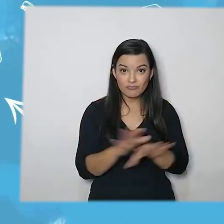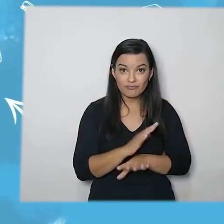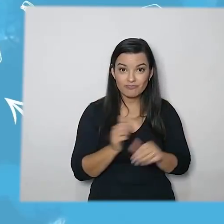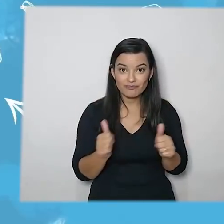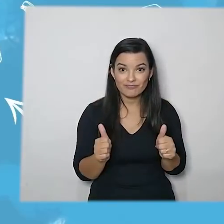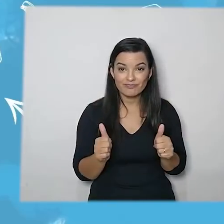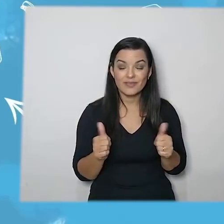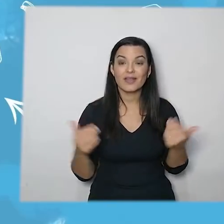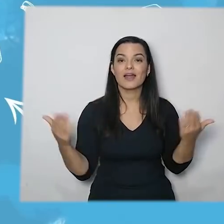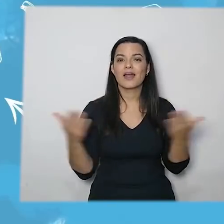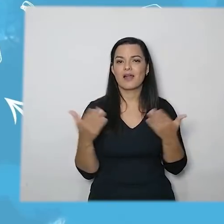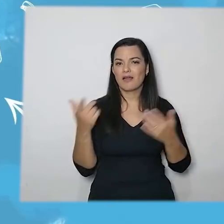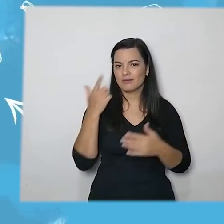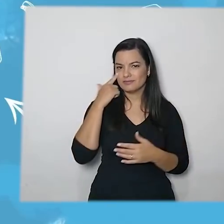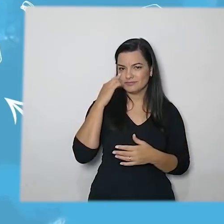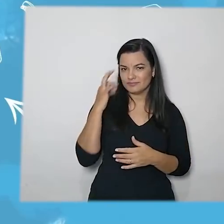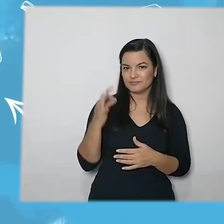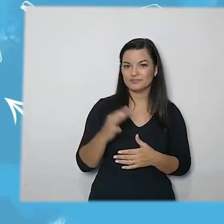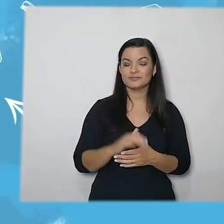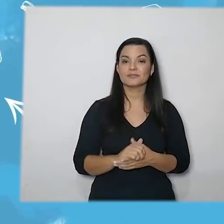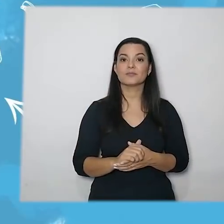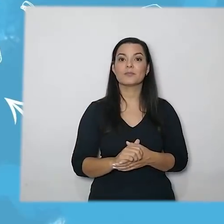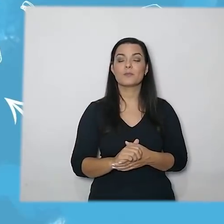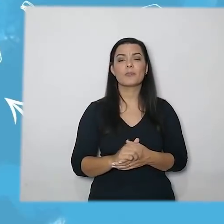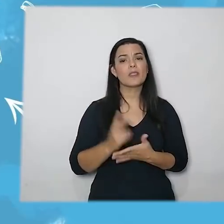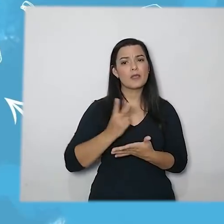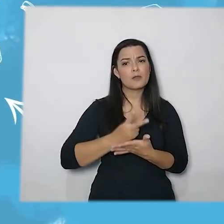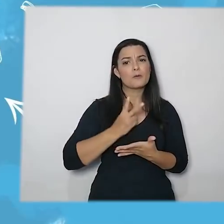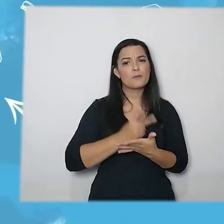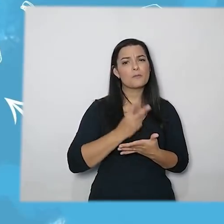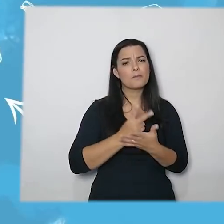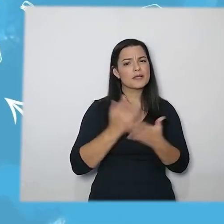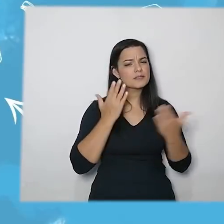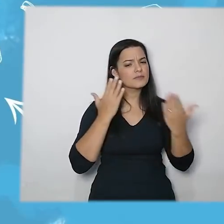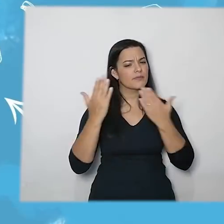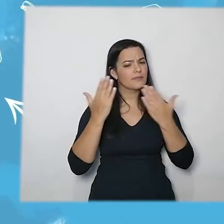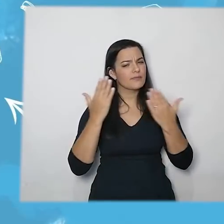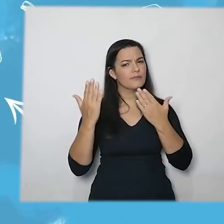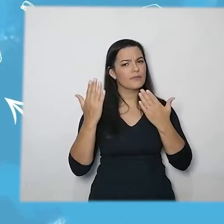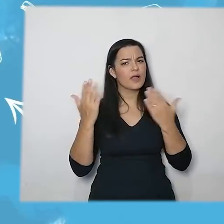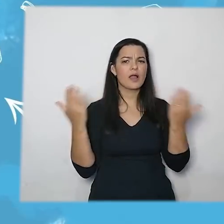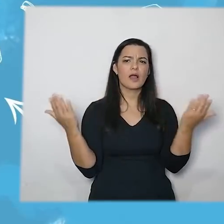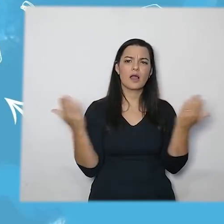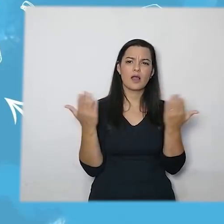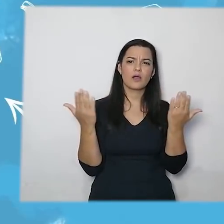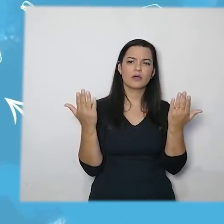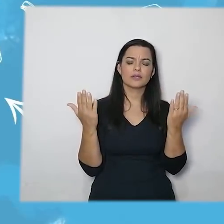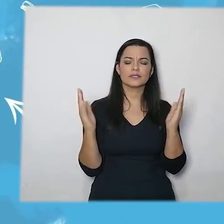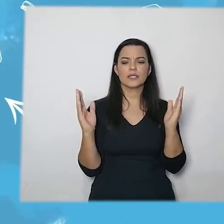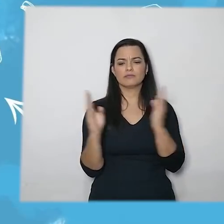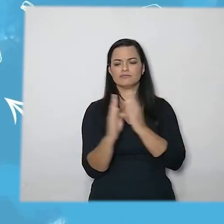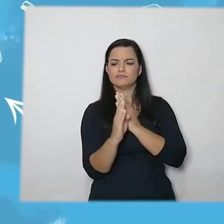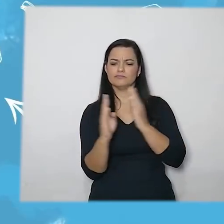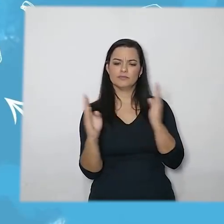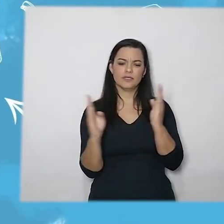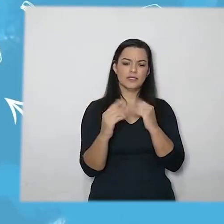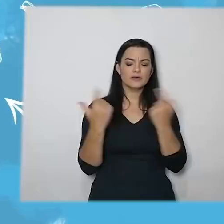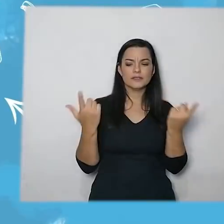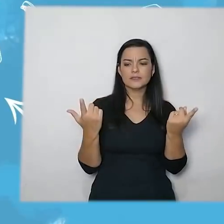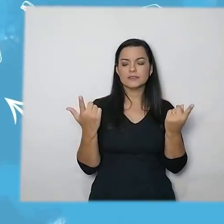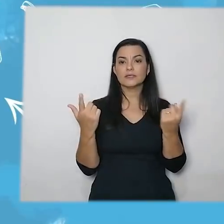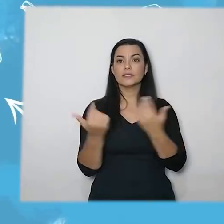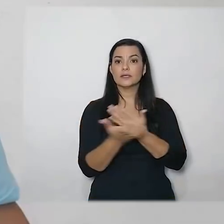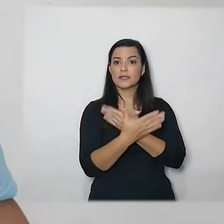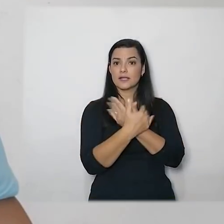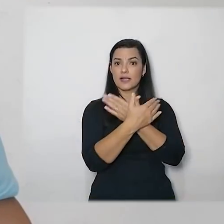Anotaram? Então, agora, olha só. Essa mesma análise que nós fizemos para a asa de uma